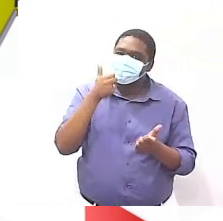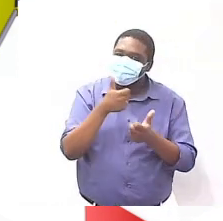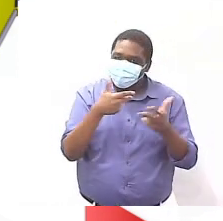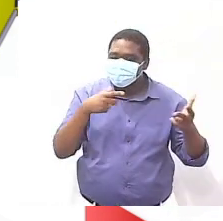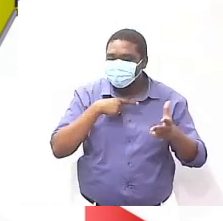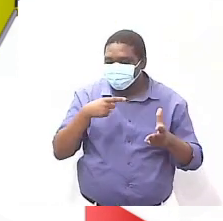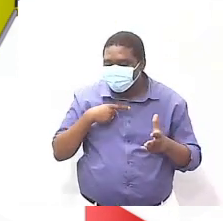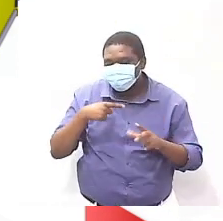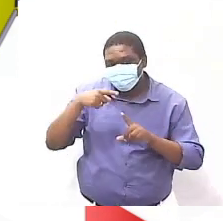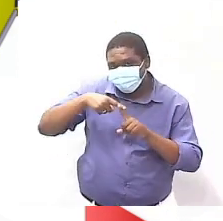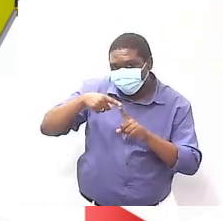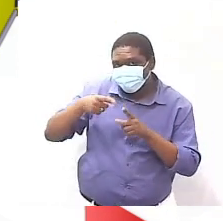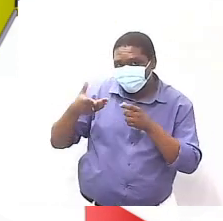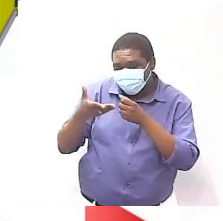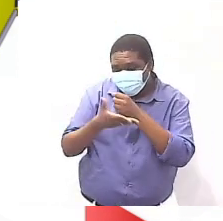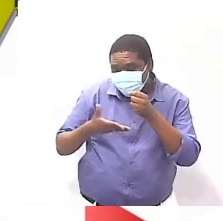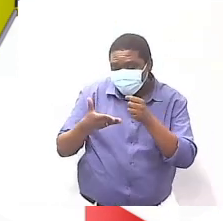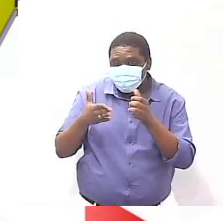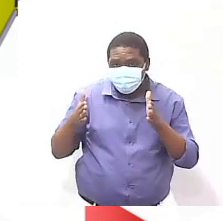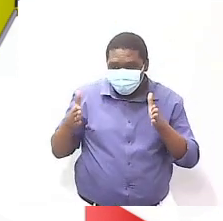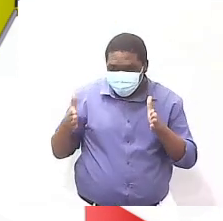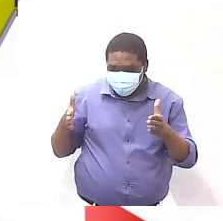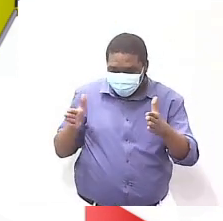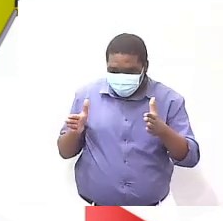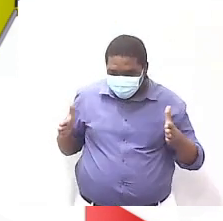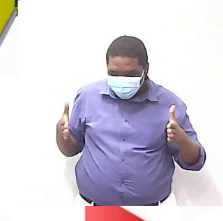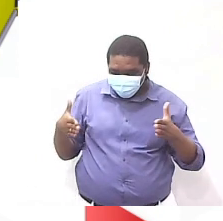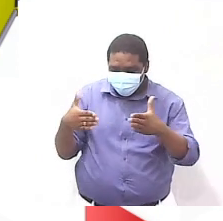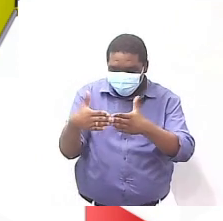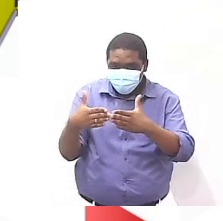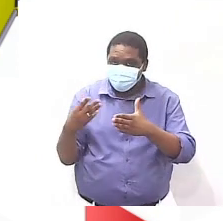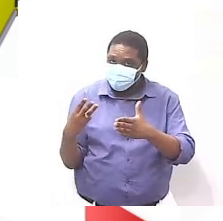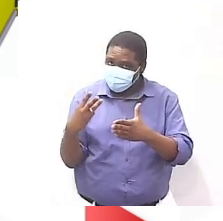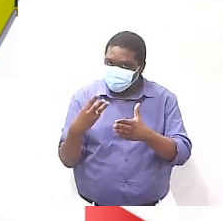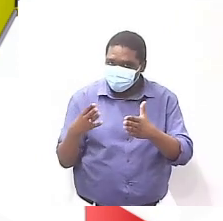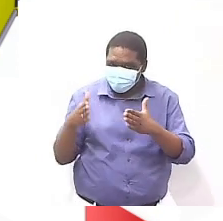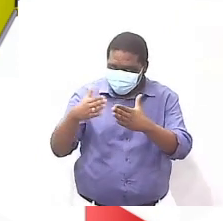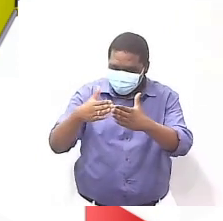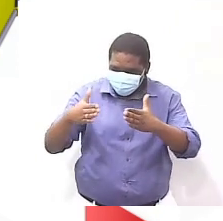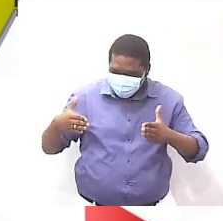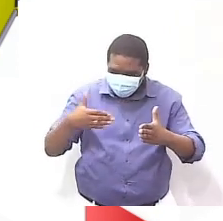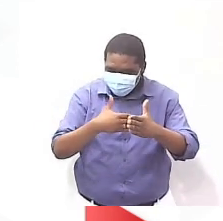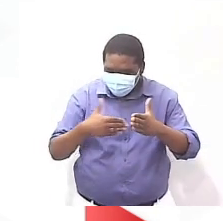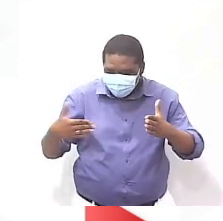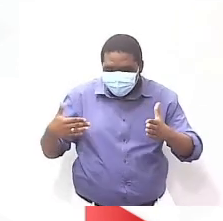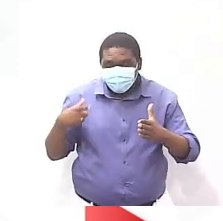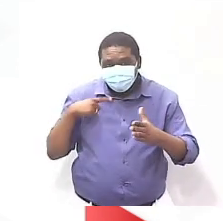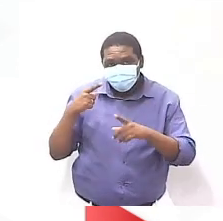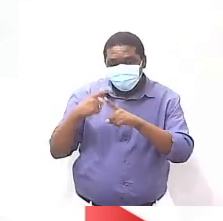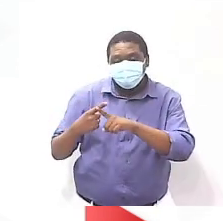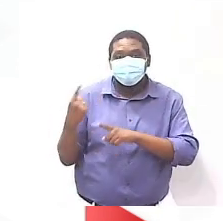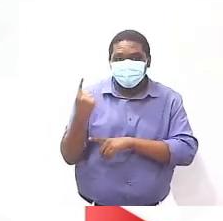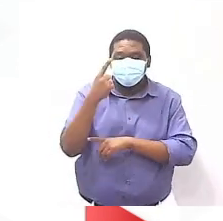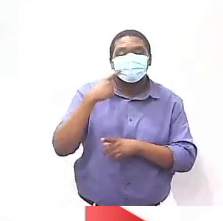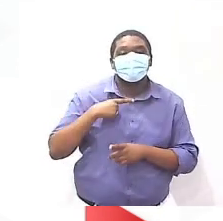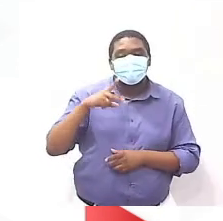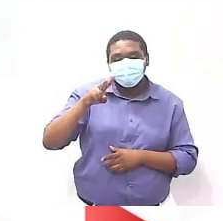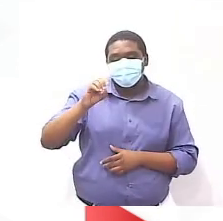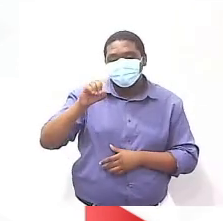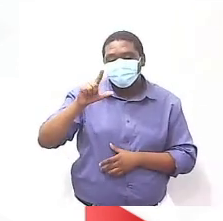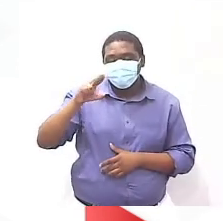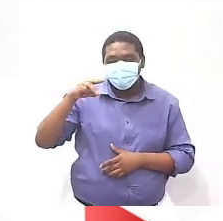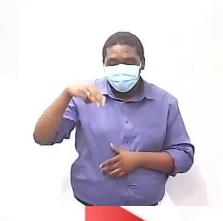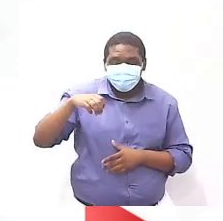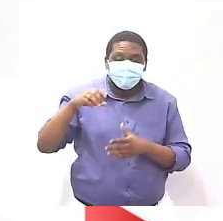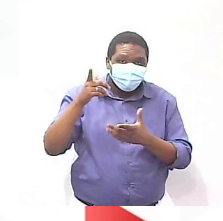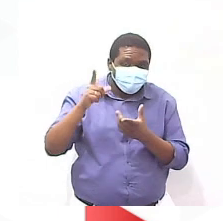um prisma de base triangular. A área da base é um triângulo, multiplico pela altura e tenho o volume, tá bom? E